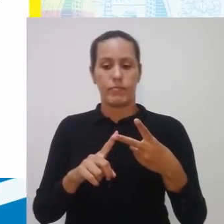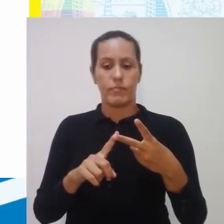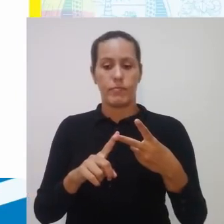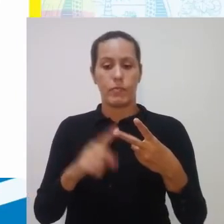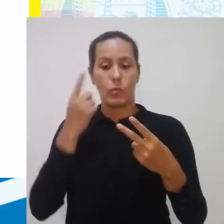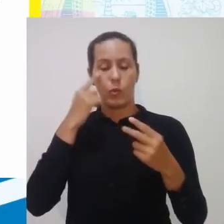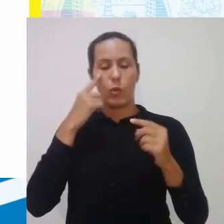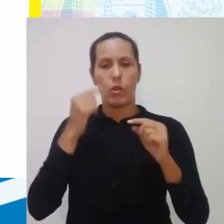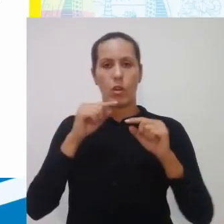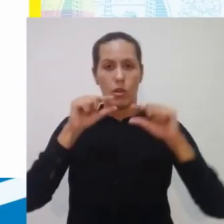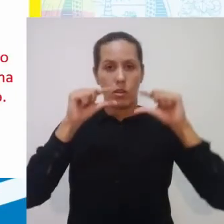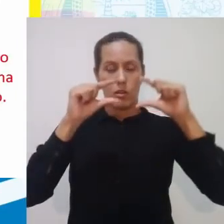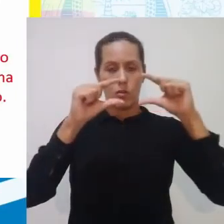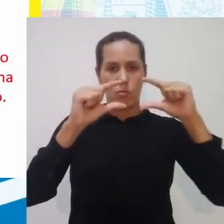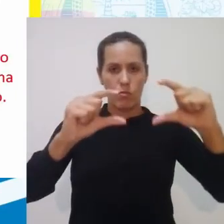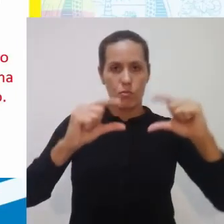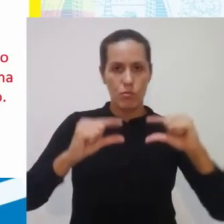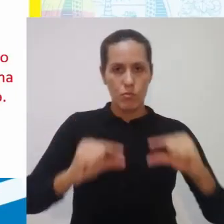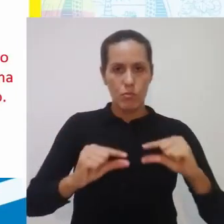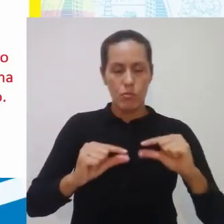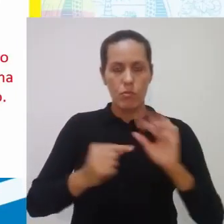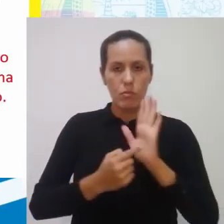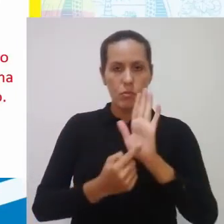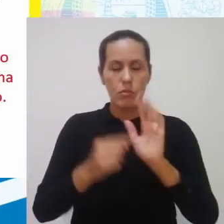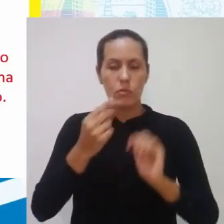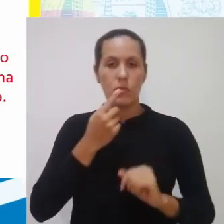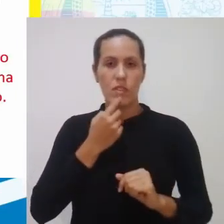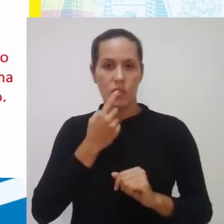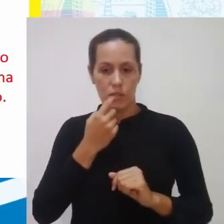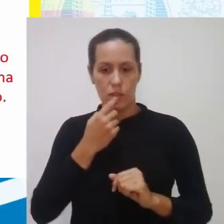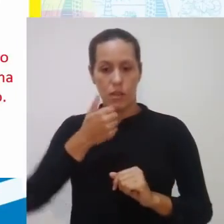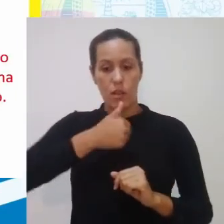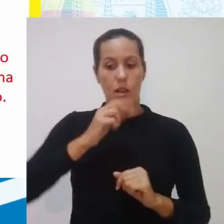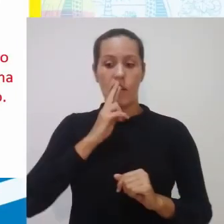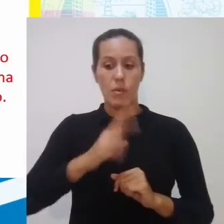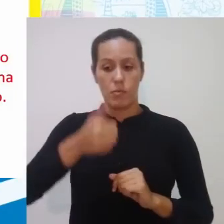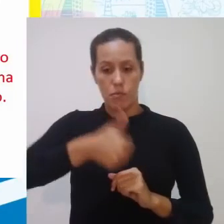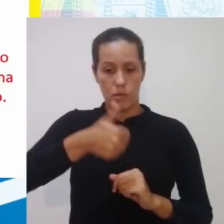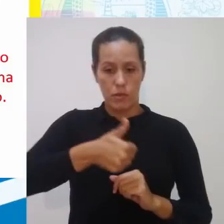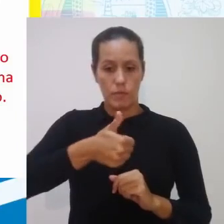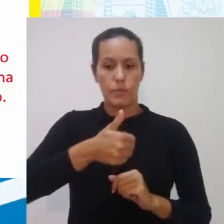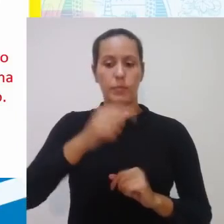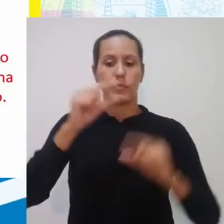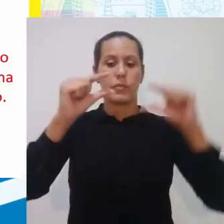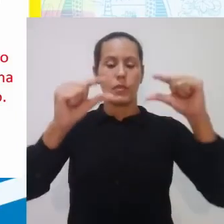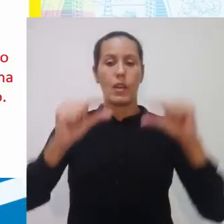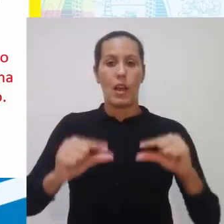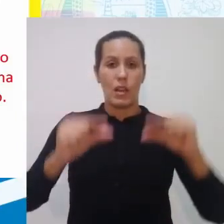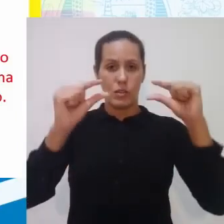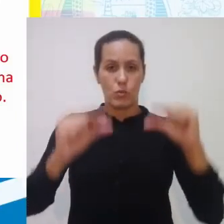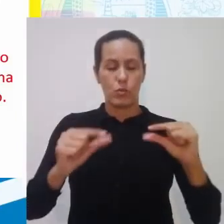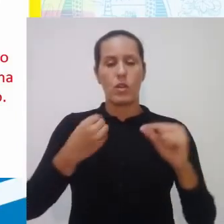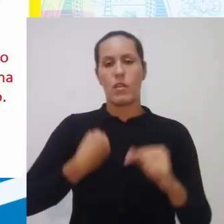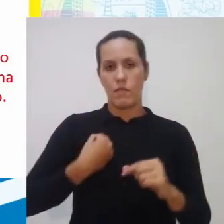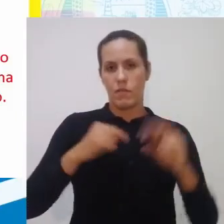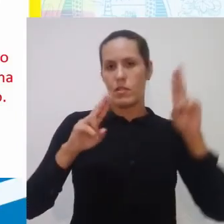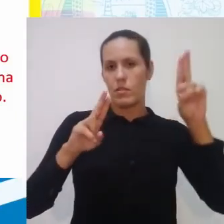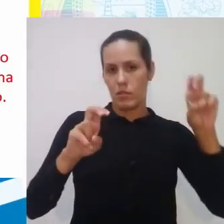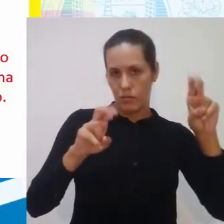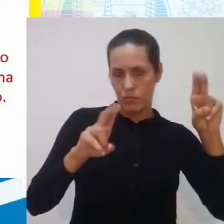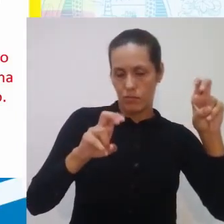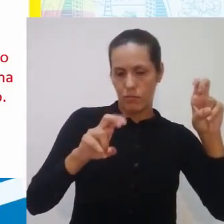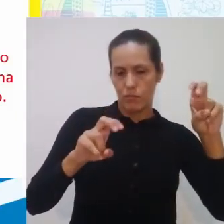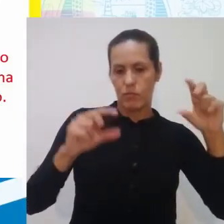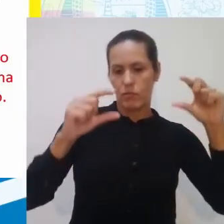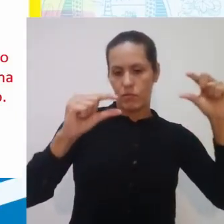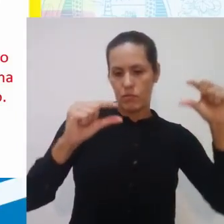na citação das aspas. Eu destaquei para vocês, então, a resposta da primeira questão. As duas citações diretas estão